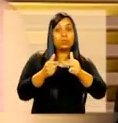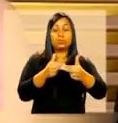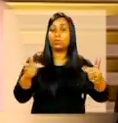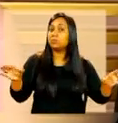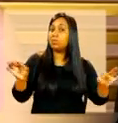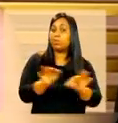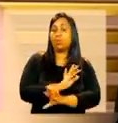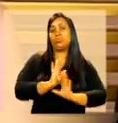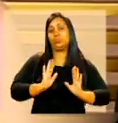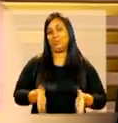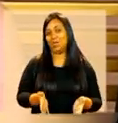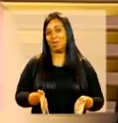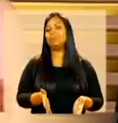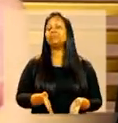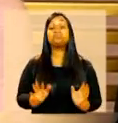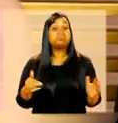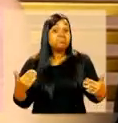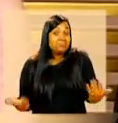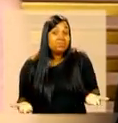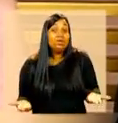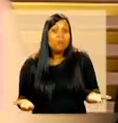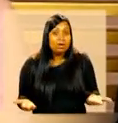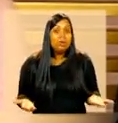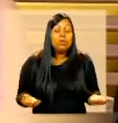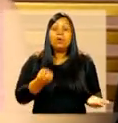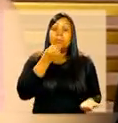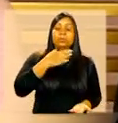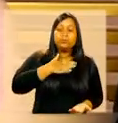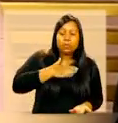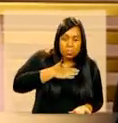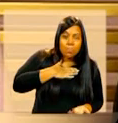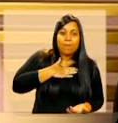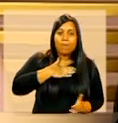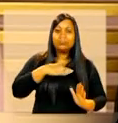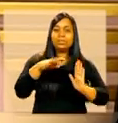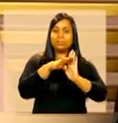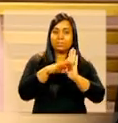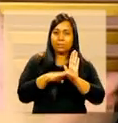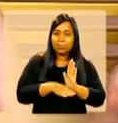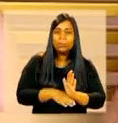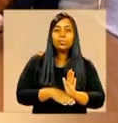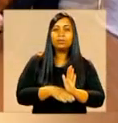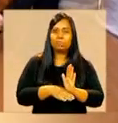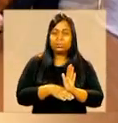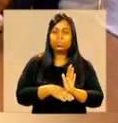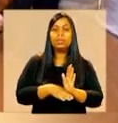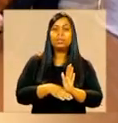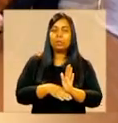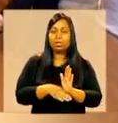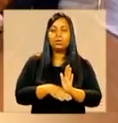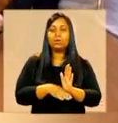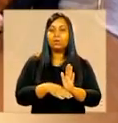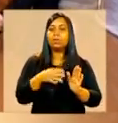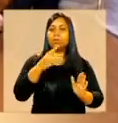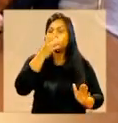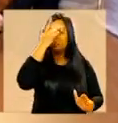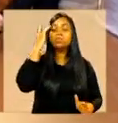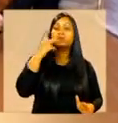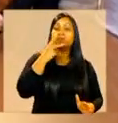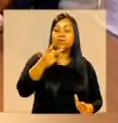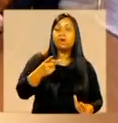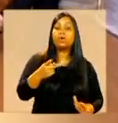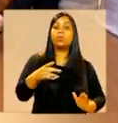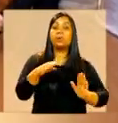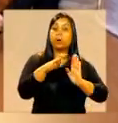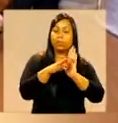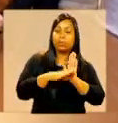tudo isso pronto, né? Então, assim, e tem gente que gosta dessa programação, porque muitas vezes, como você falou, de repente,